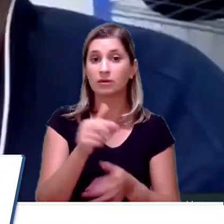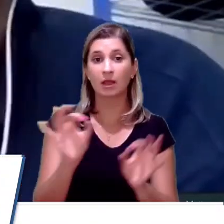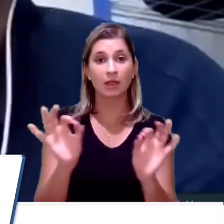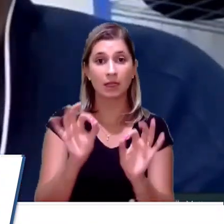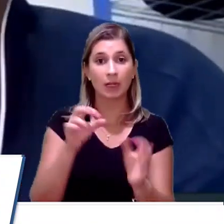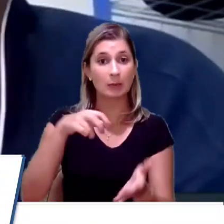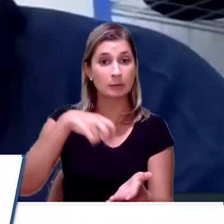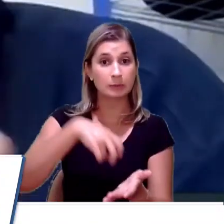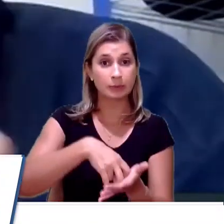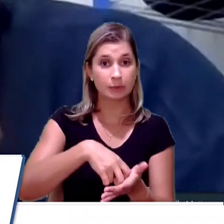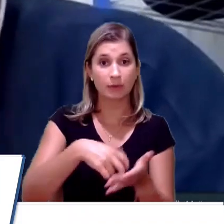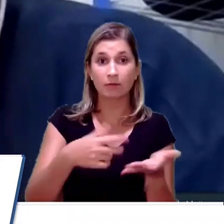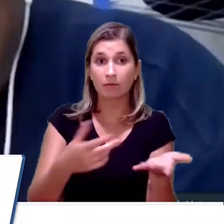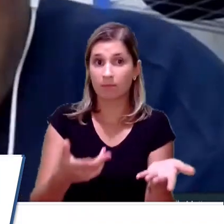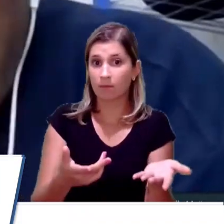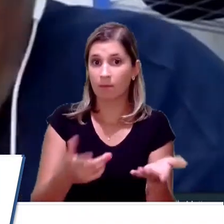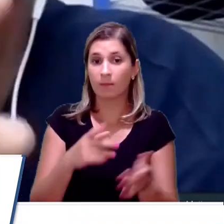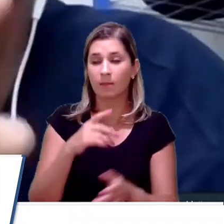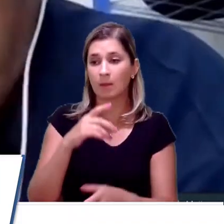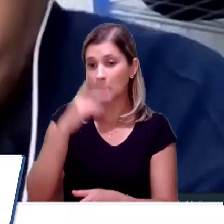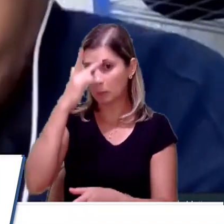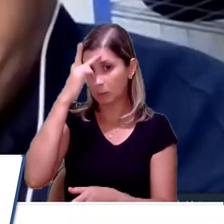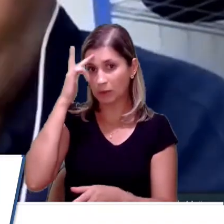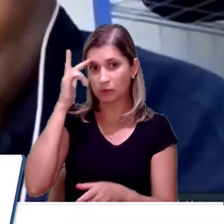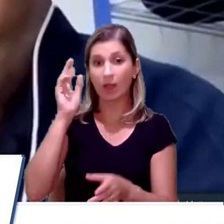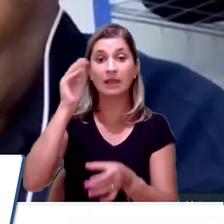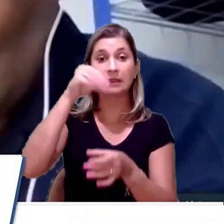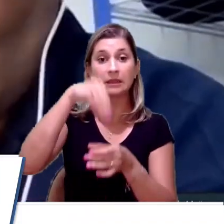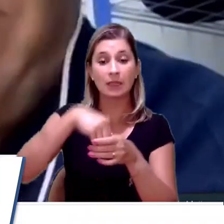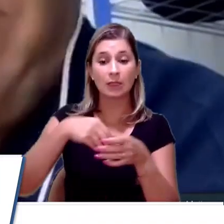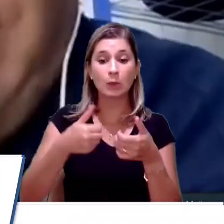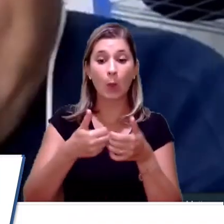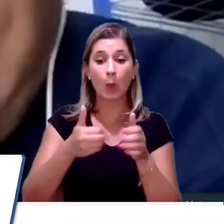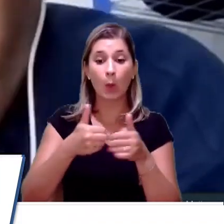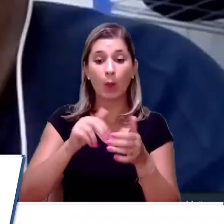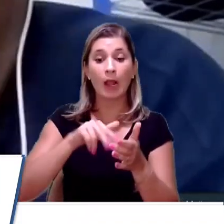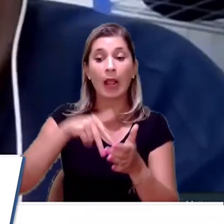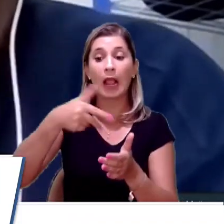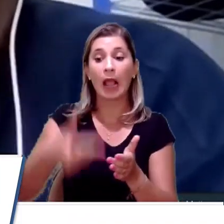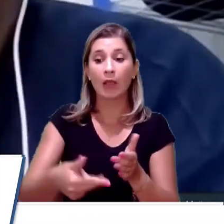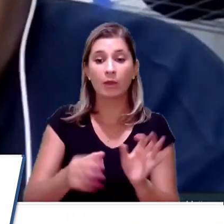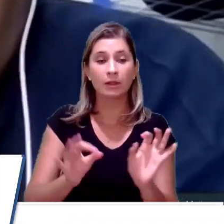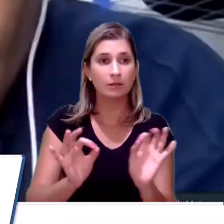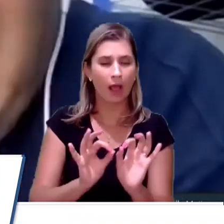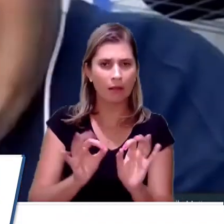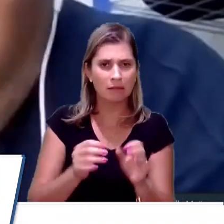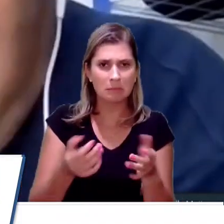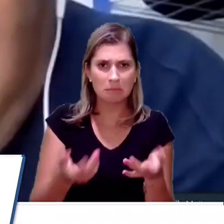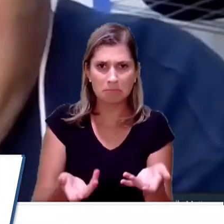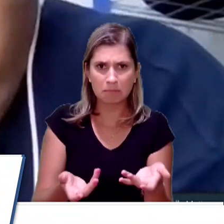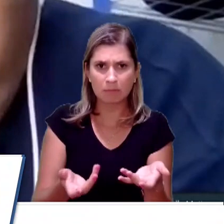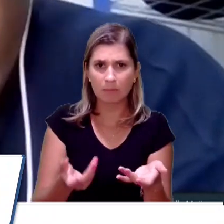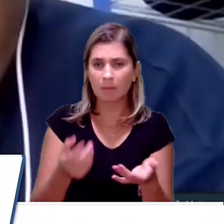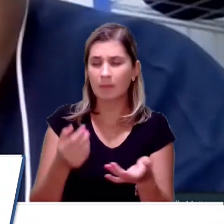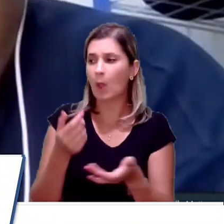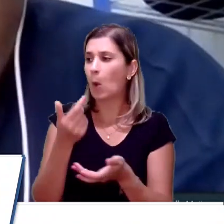do ônibus? Será que nunca aconteceu uma coisa, uma pena qualquer?